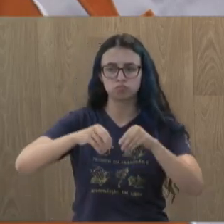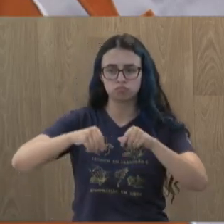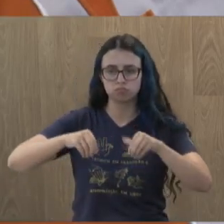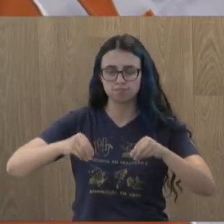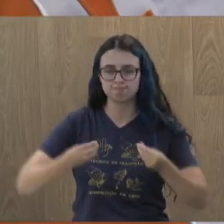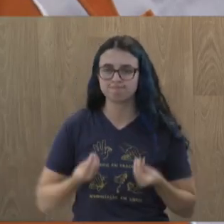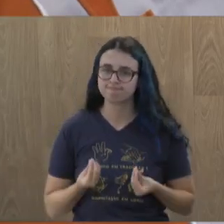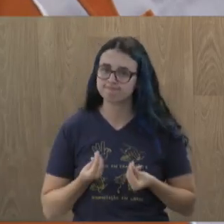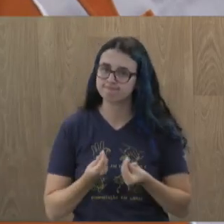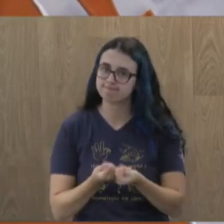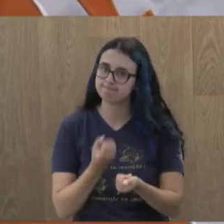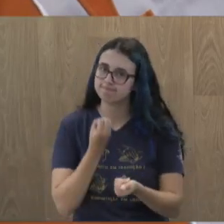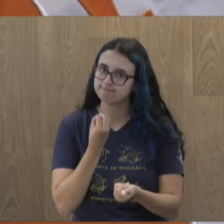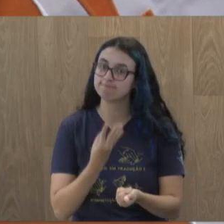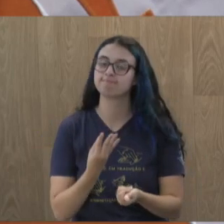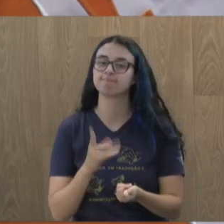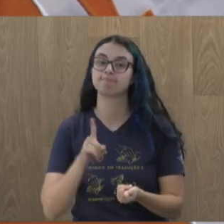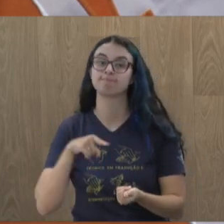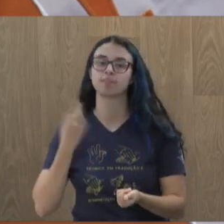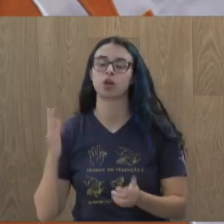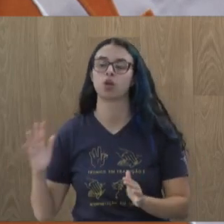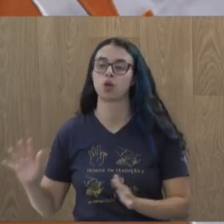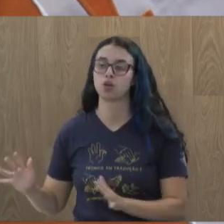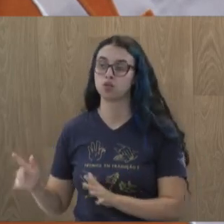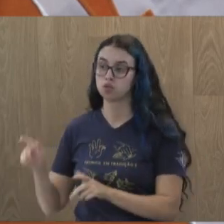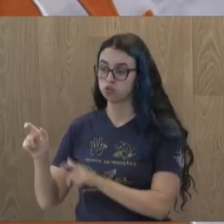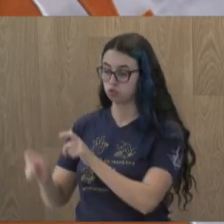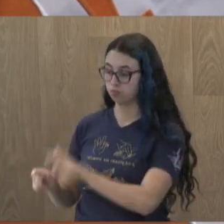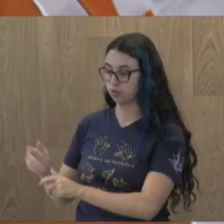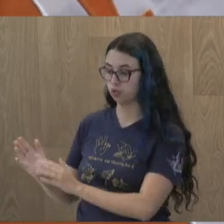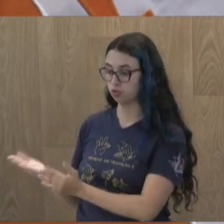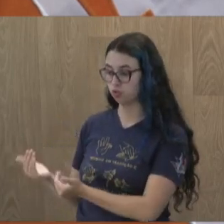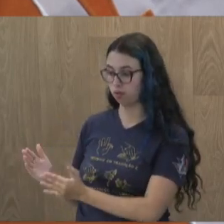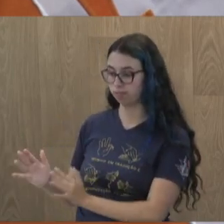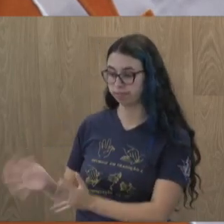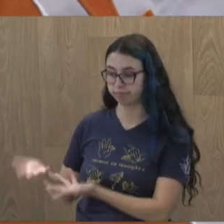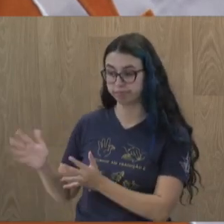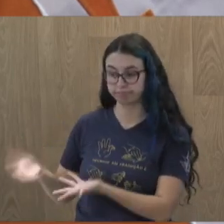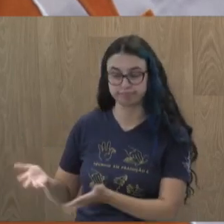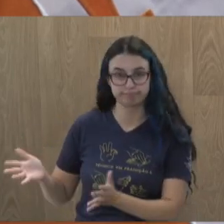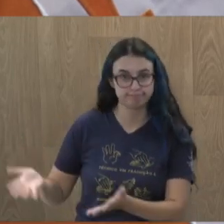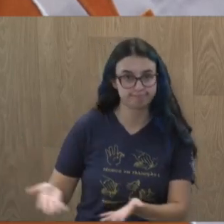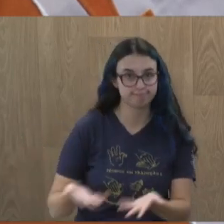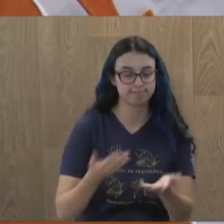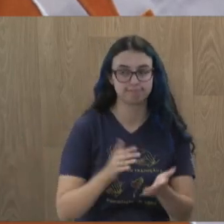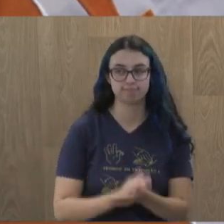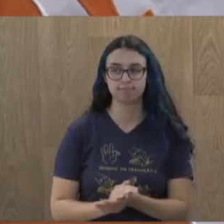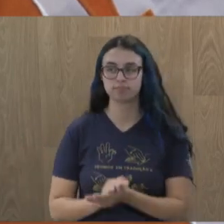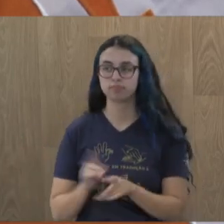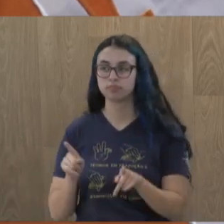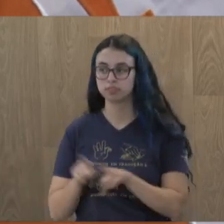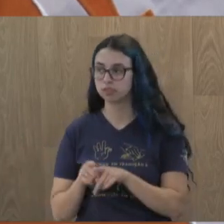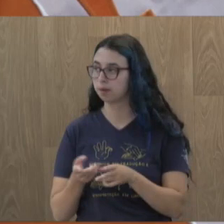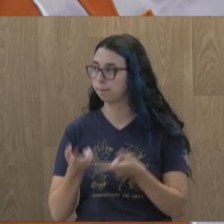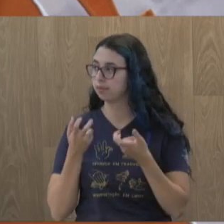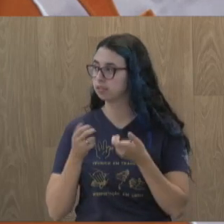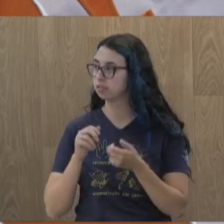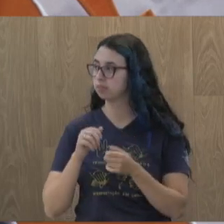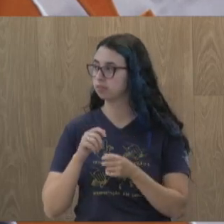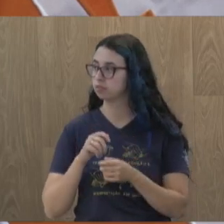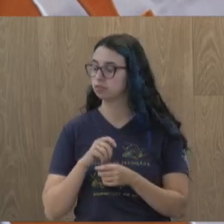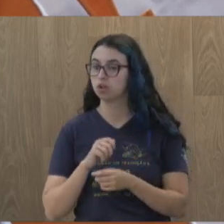instruir os jovens. Inclusive tem muito disso de você, Anderson. Eu vejo que você cuida das pessoas, cuida dos atletas. Atleta é um